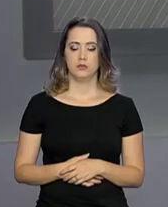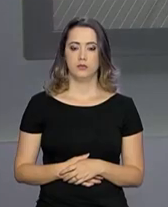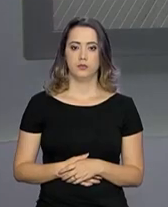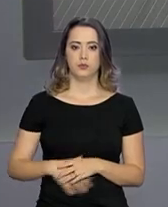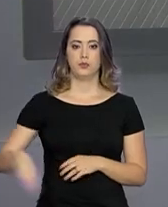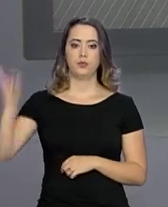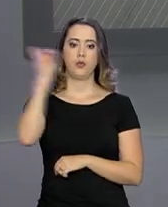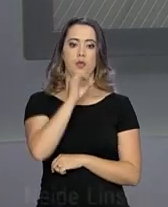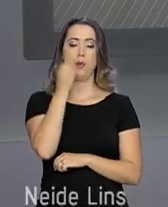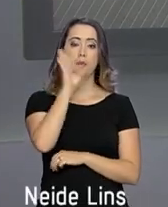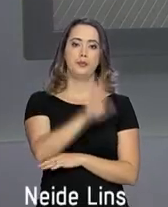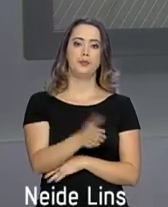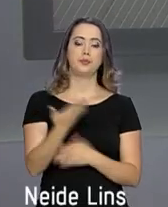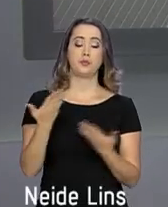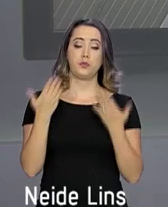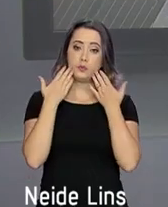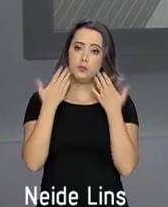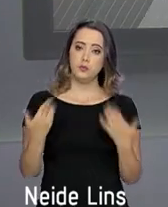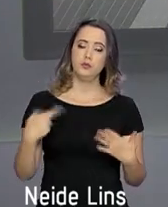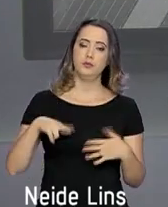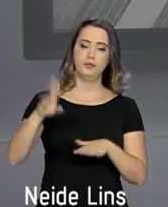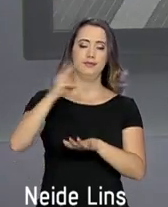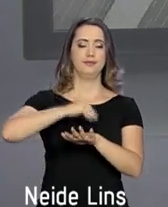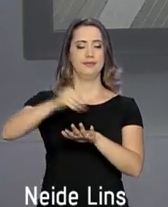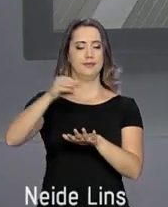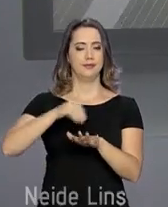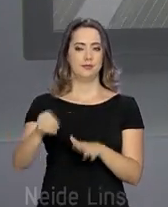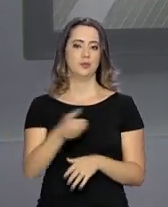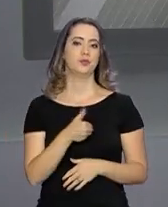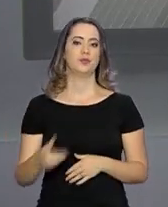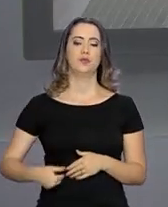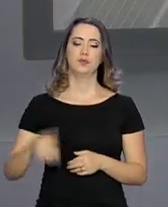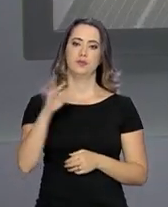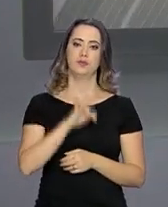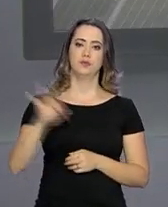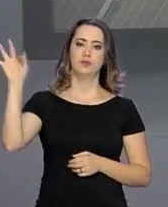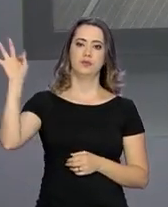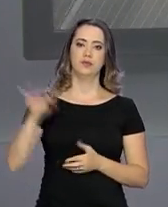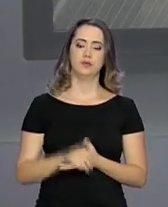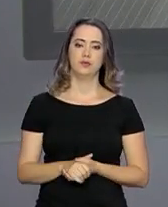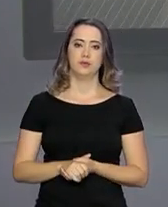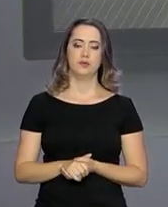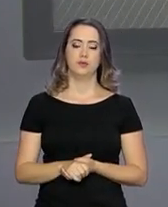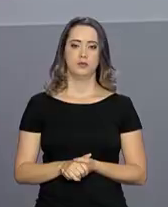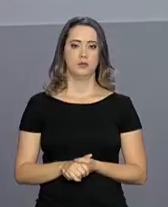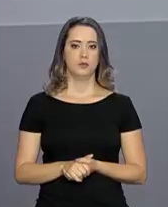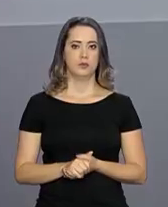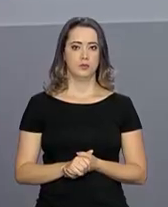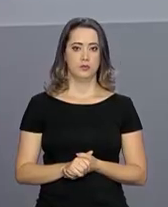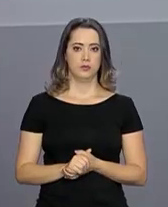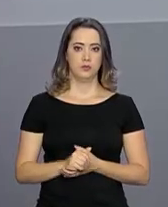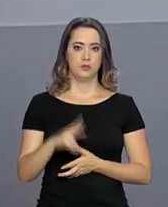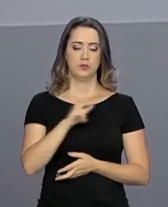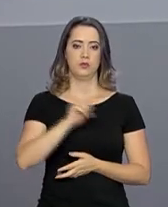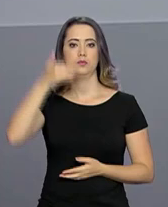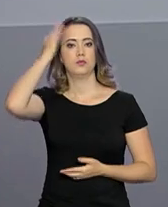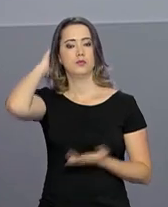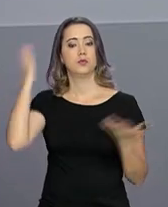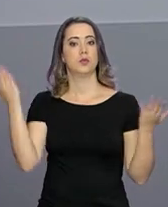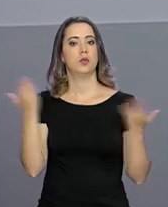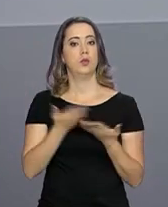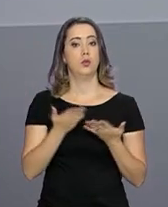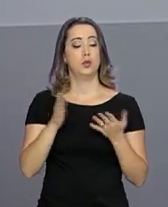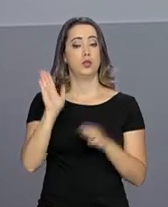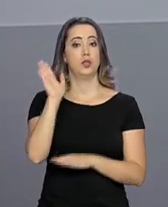Olá, boa tarde. Começa agora mais uma edição do Repórter NBR com as notícias do governo federal. O presidente Michel Temer